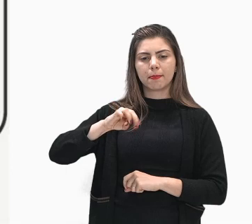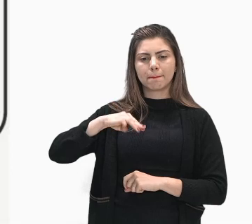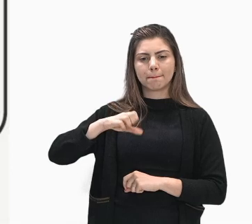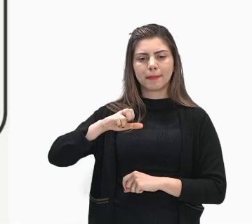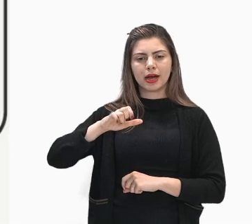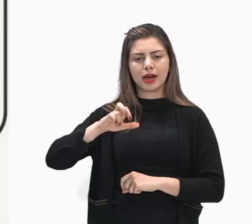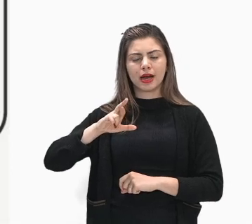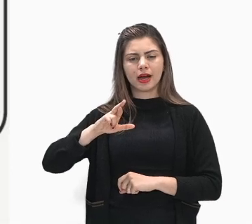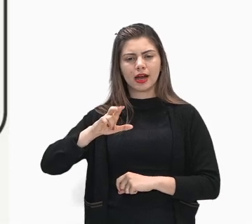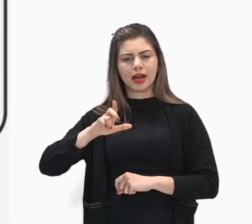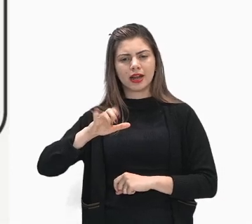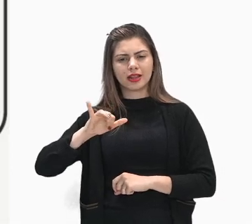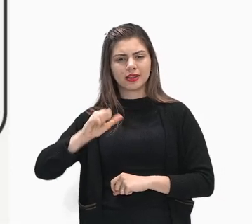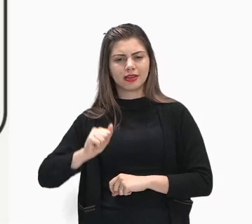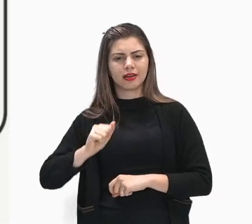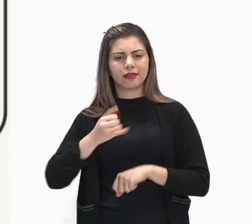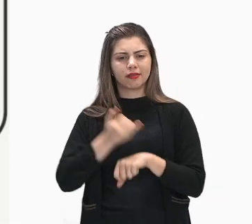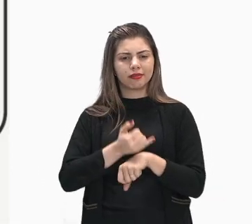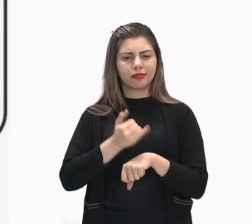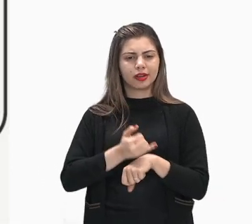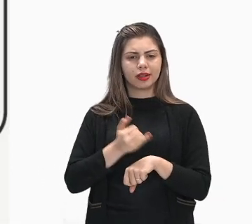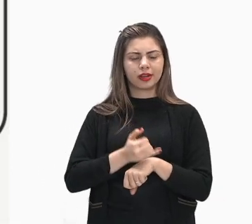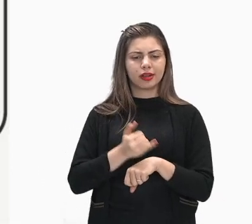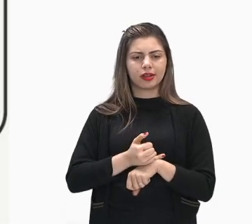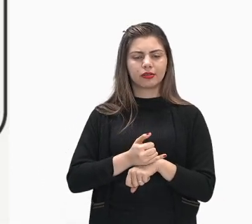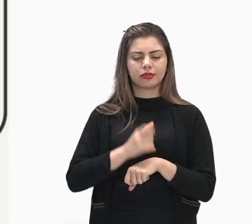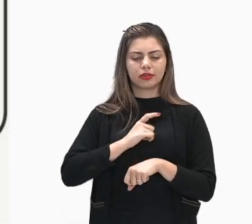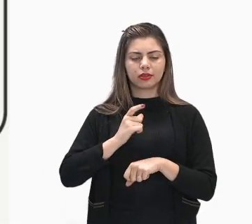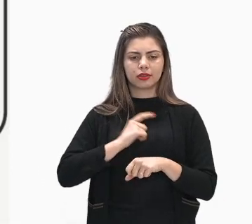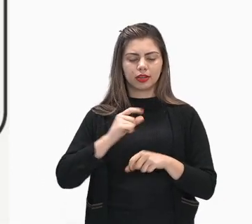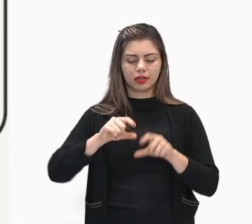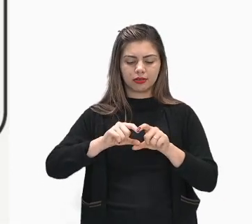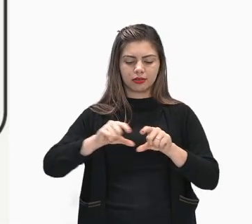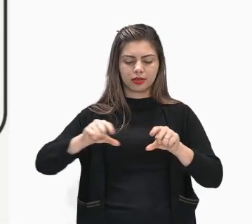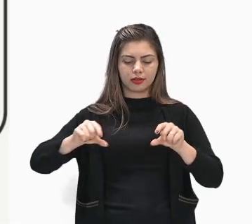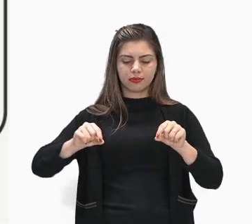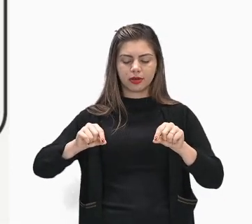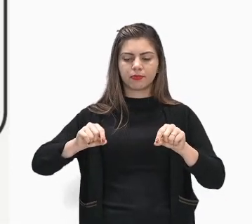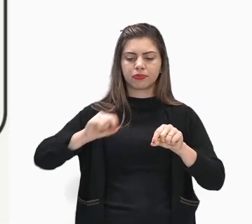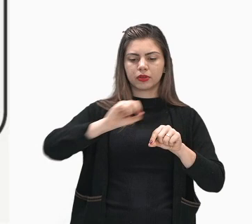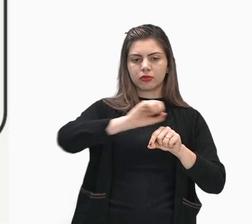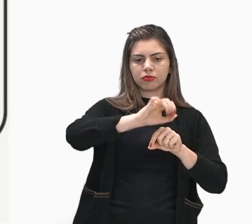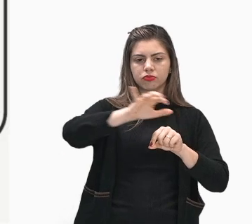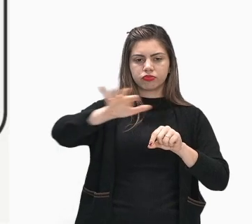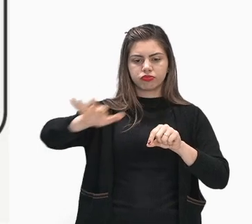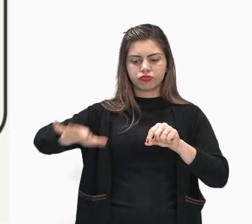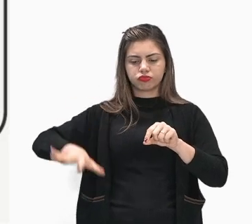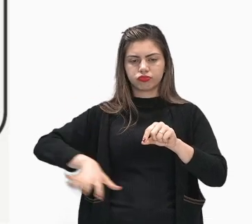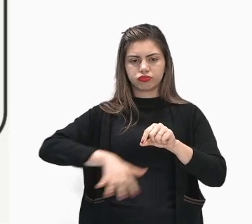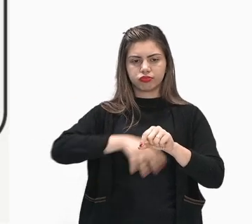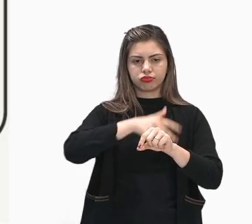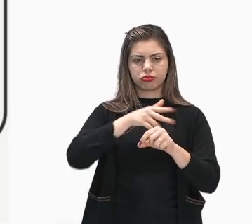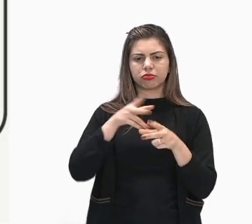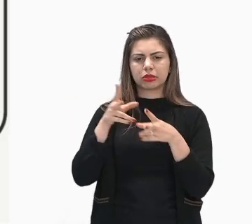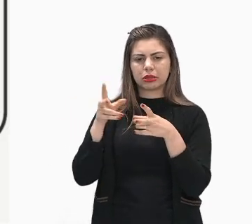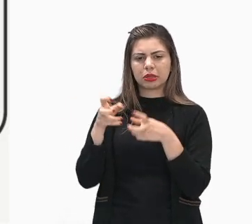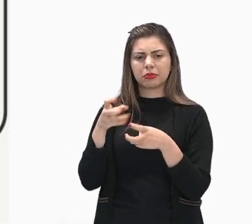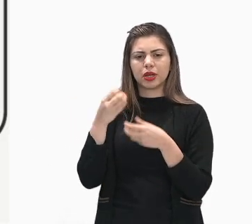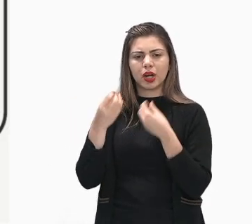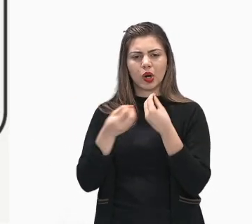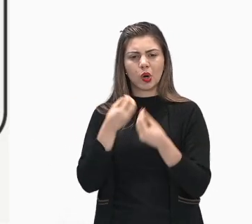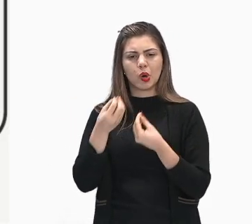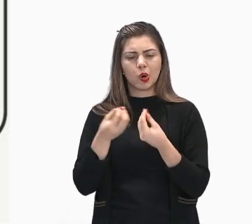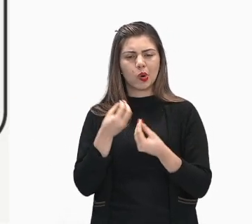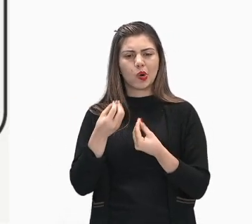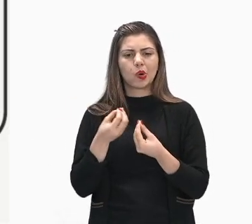espalhada nas regiões, nas proximidades desse ímã, tá certo? E aí veja como essas limalhas de ferro,